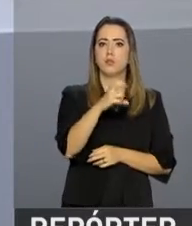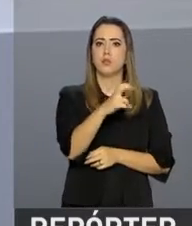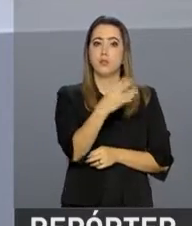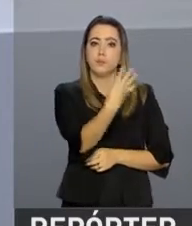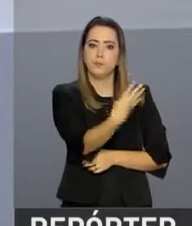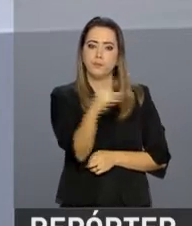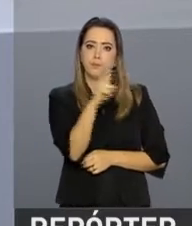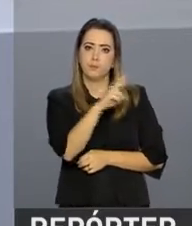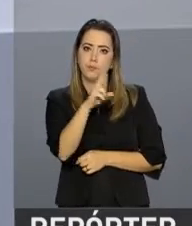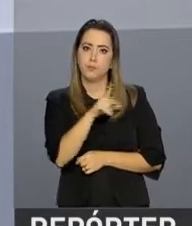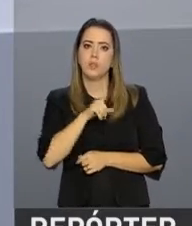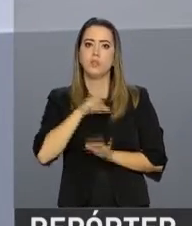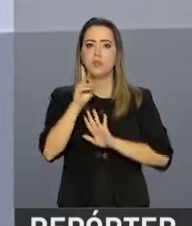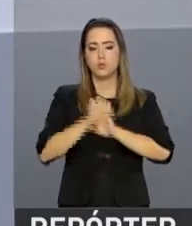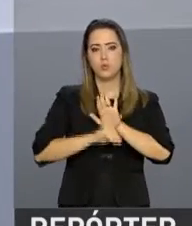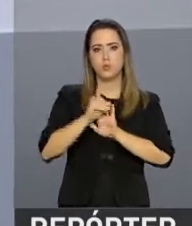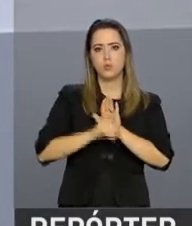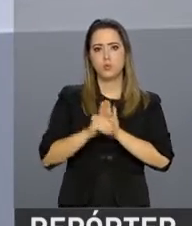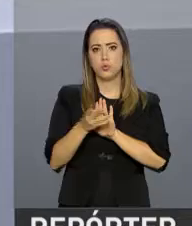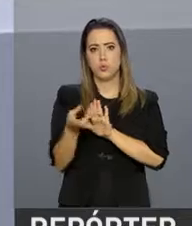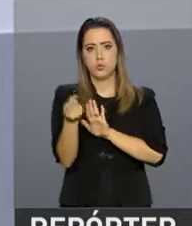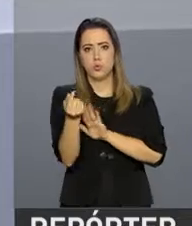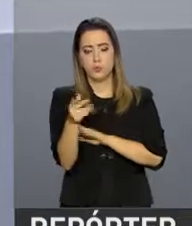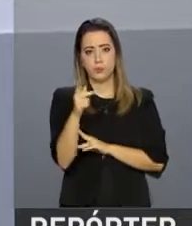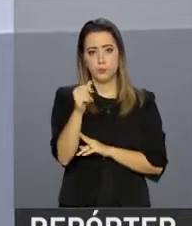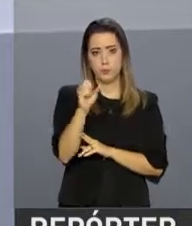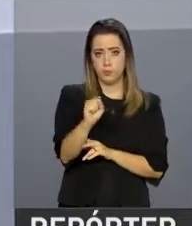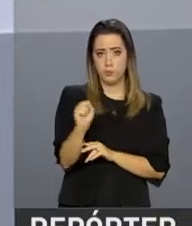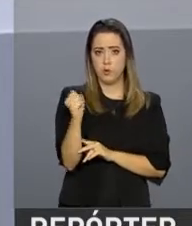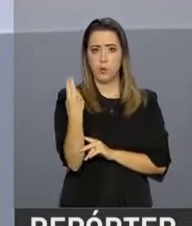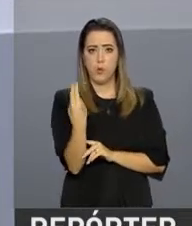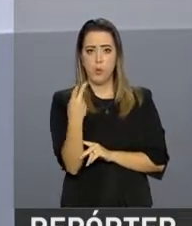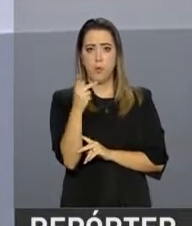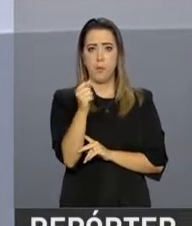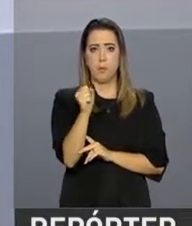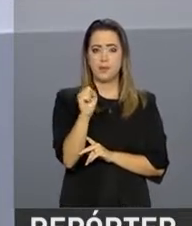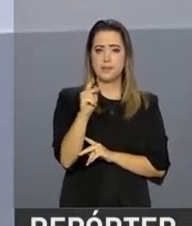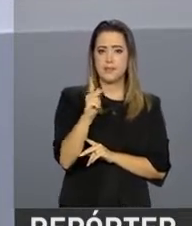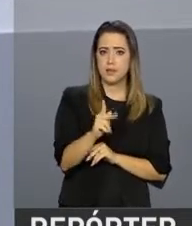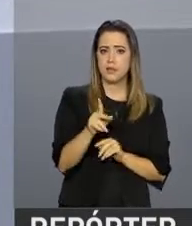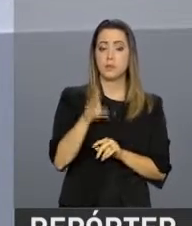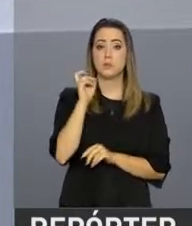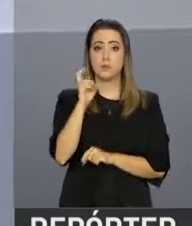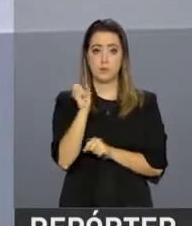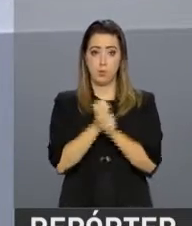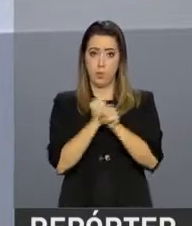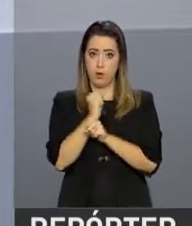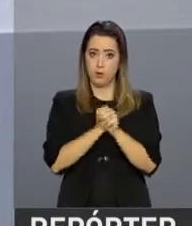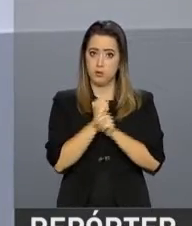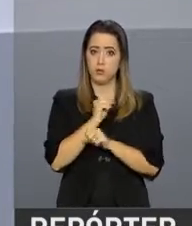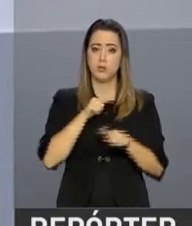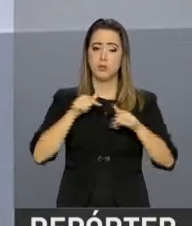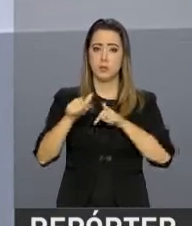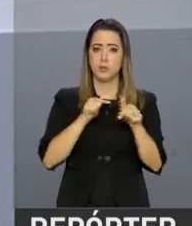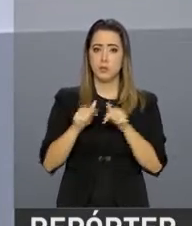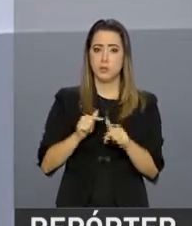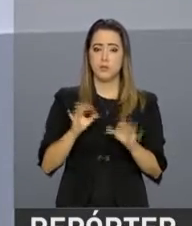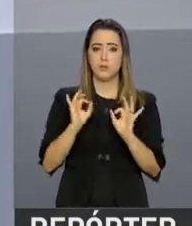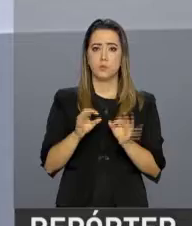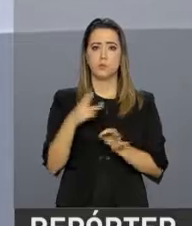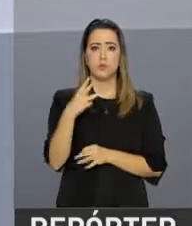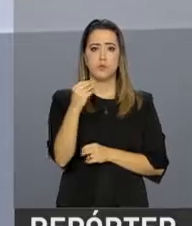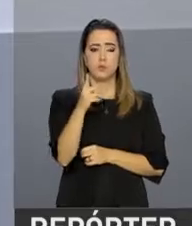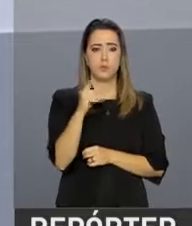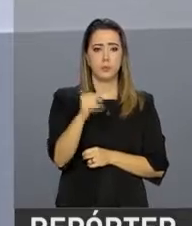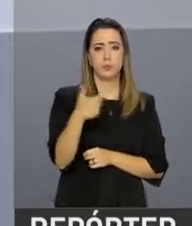R$ 954. Tem direito ao benefício os inscritos no PIS ou no PASEP há pelo menos 5 anos e que tenham trabalhado formalmente por